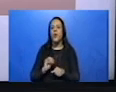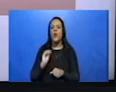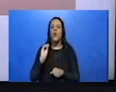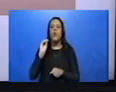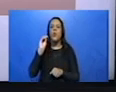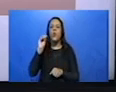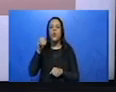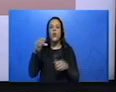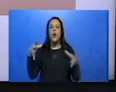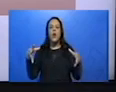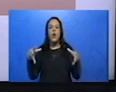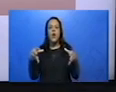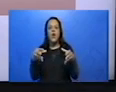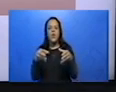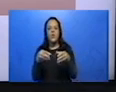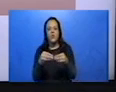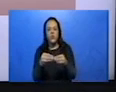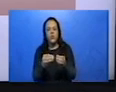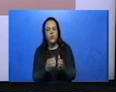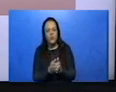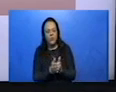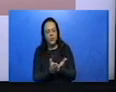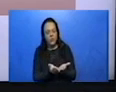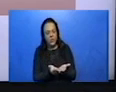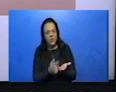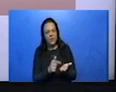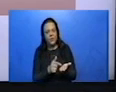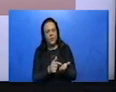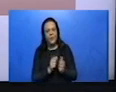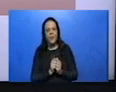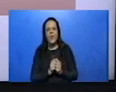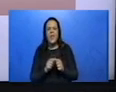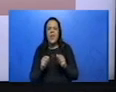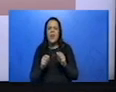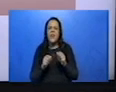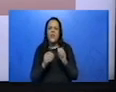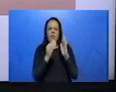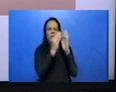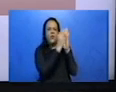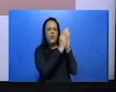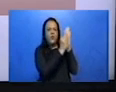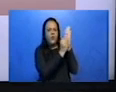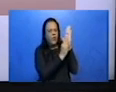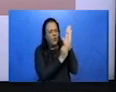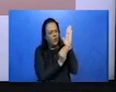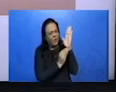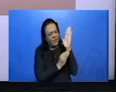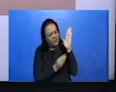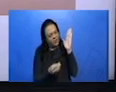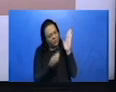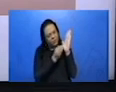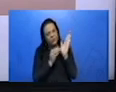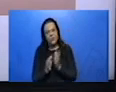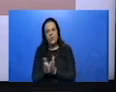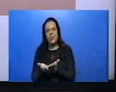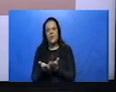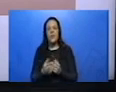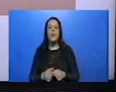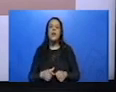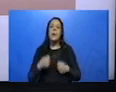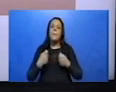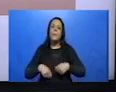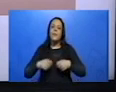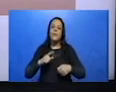da obra. Então, eu posso fazer essa descrição, fazer tipo uma ficha técnica com algumas informações do livro. Eu tenho que ter sempre